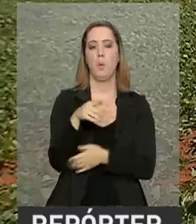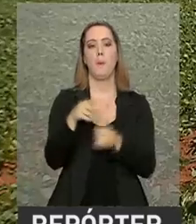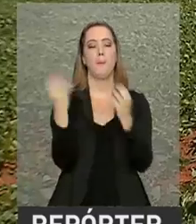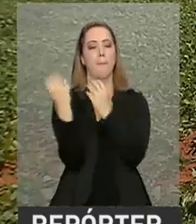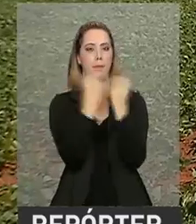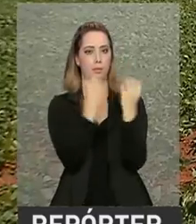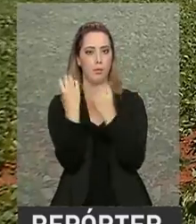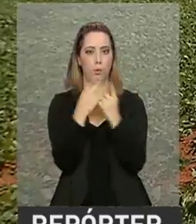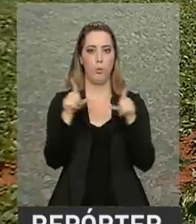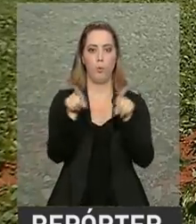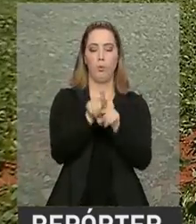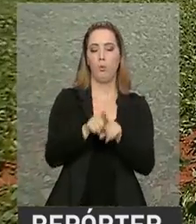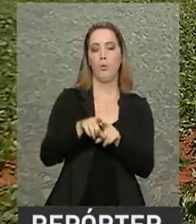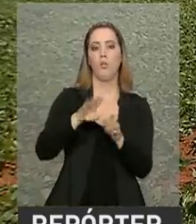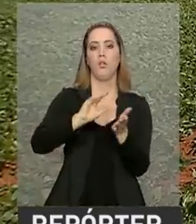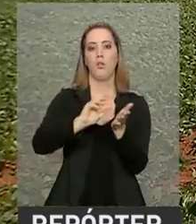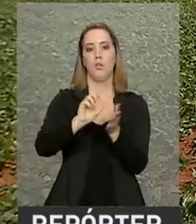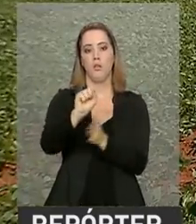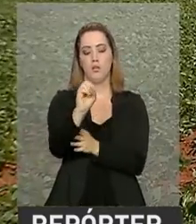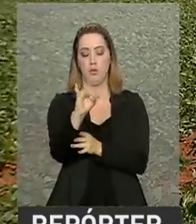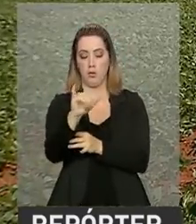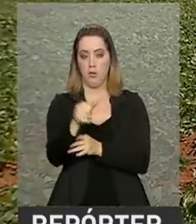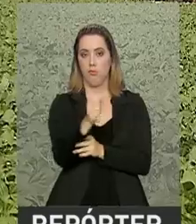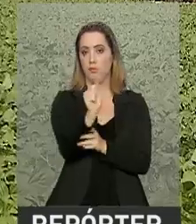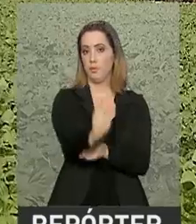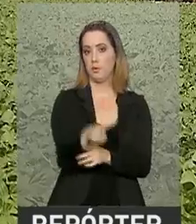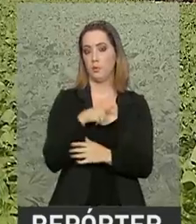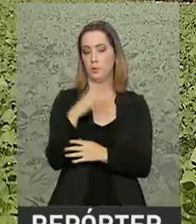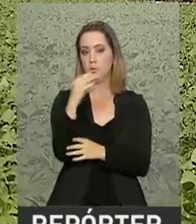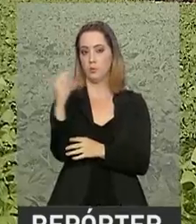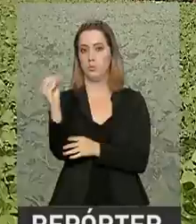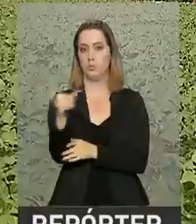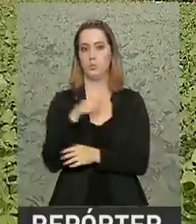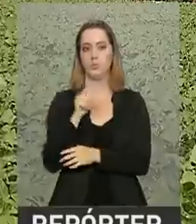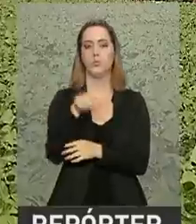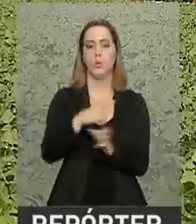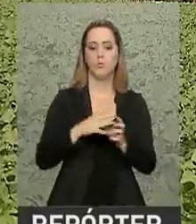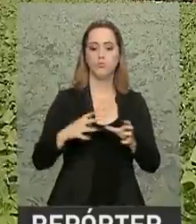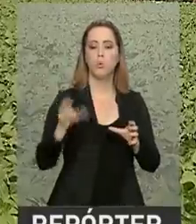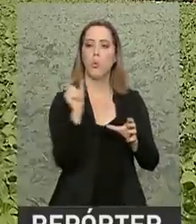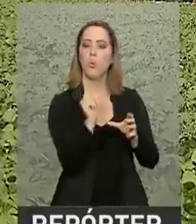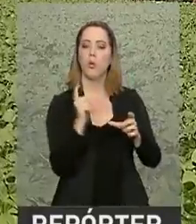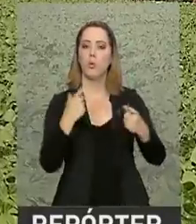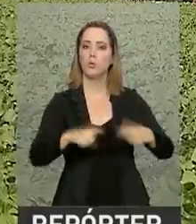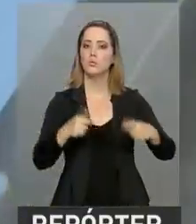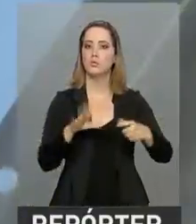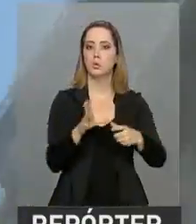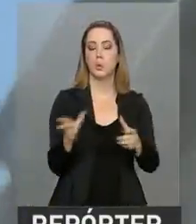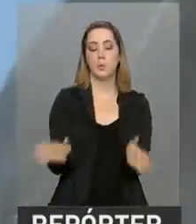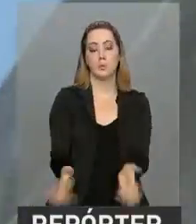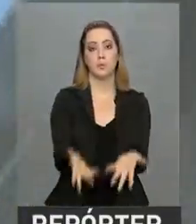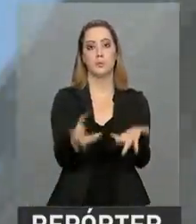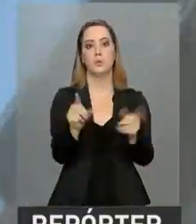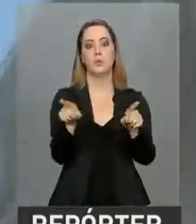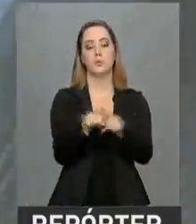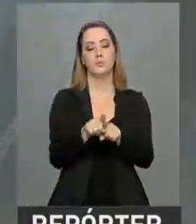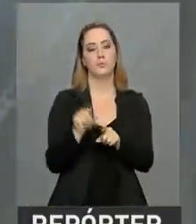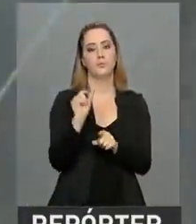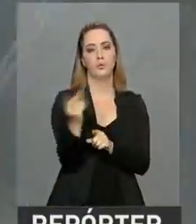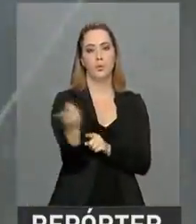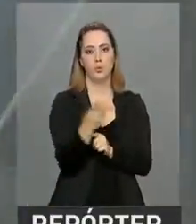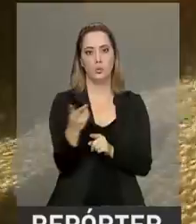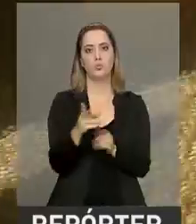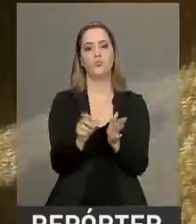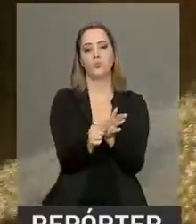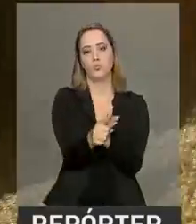permanecem como as principais culturas do país e a região centrooeste a maior produtora desses dois grãos há previsão ainda